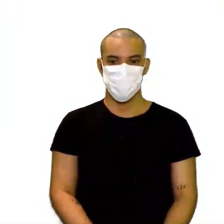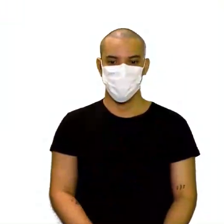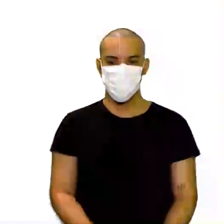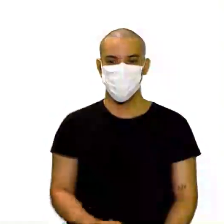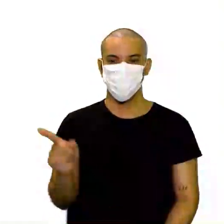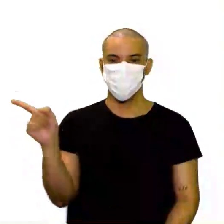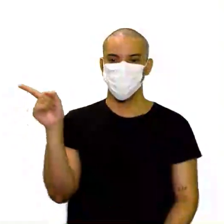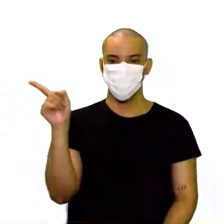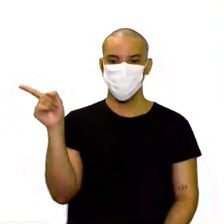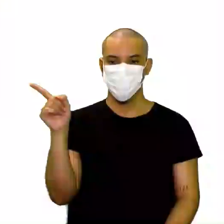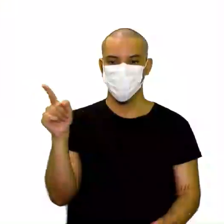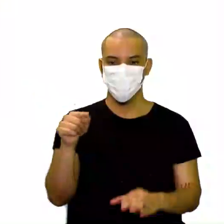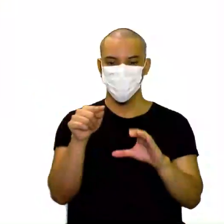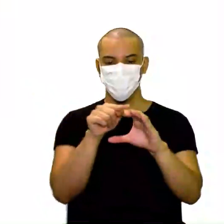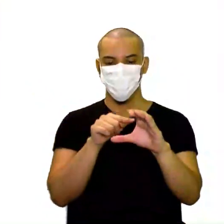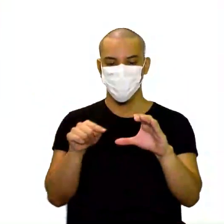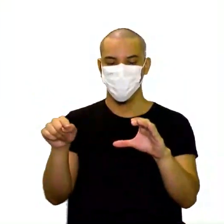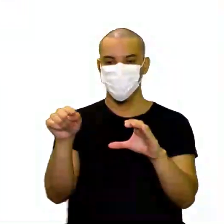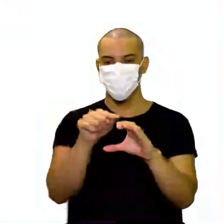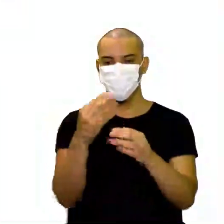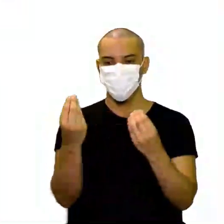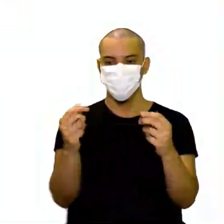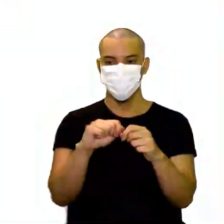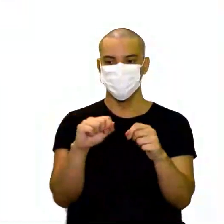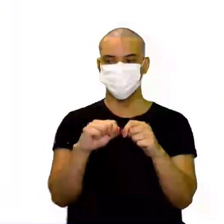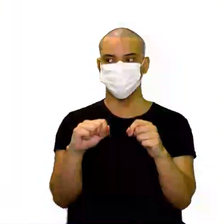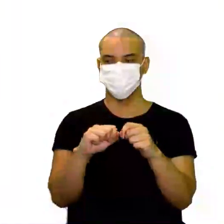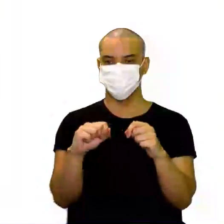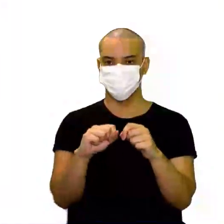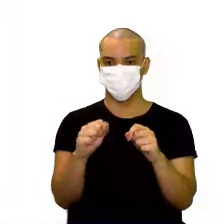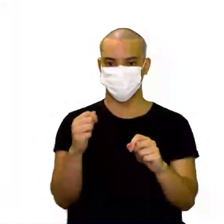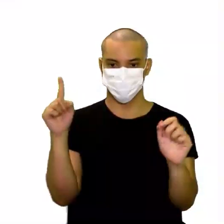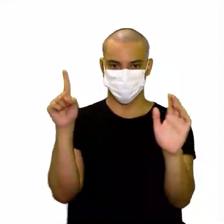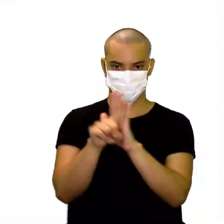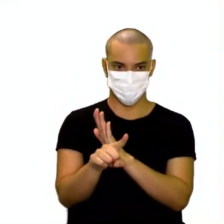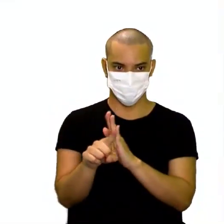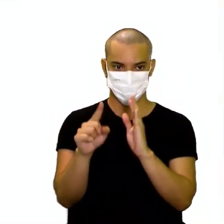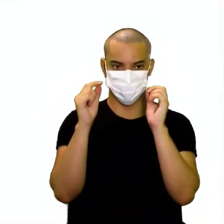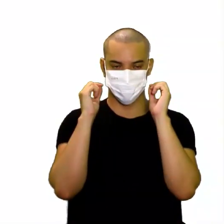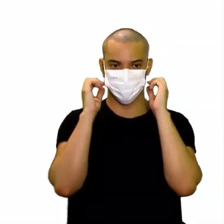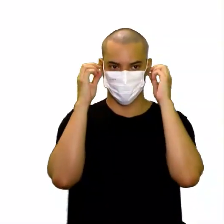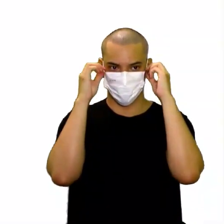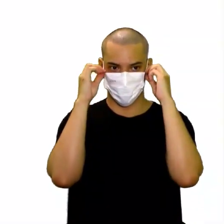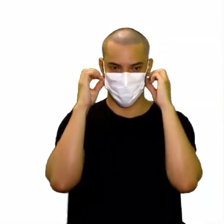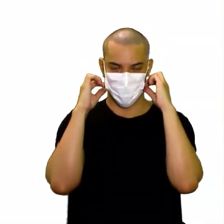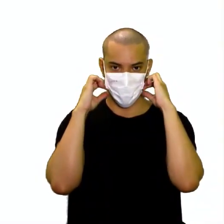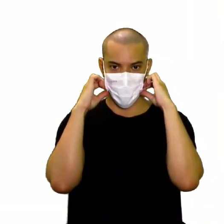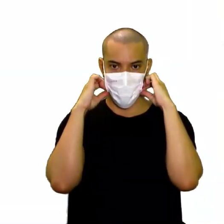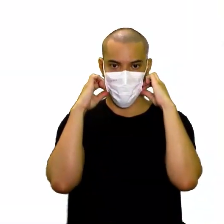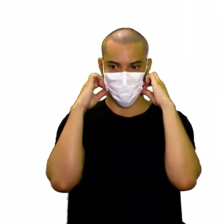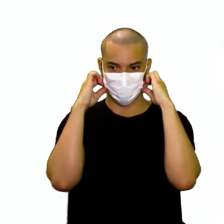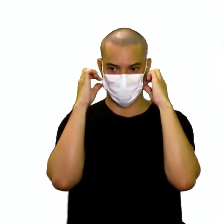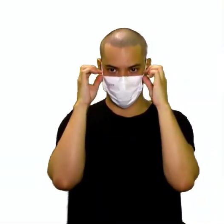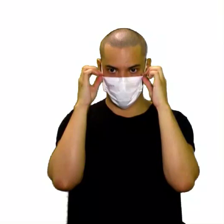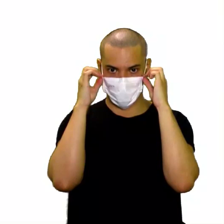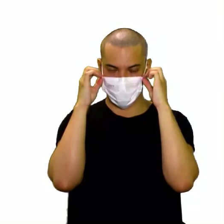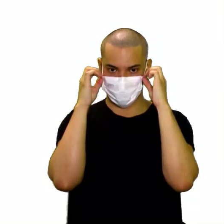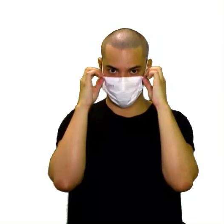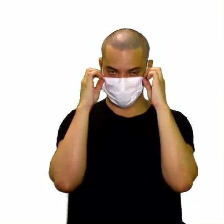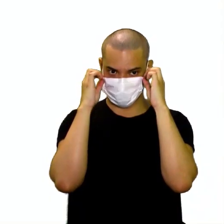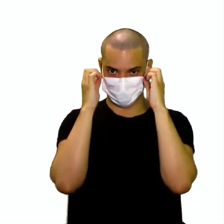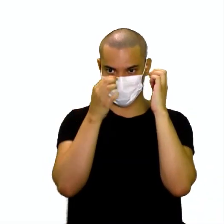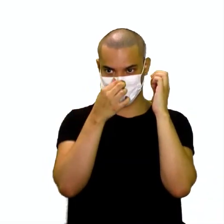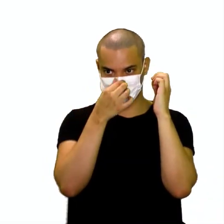que ele conectou em paralelo, como está mostrando a questão. E aqui tem as opções de acordo com a nossa tabela.